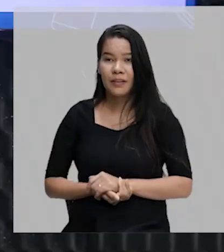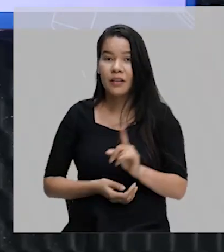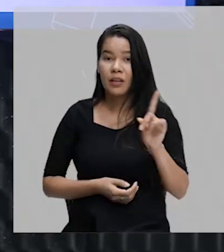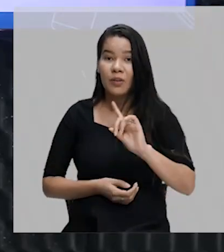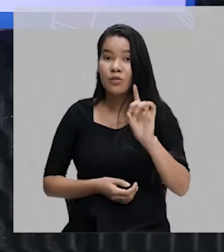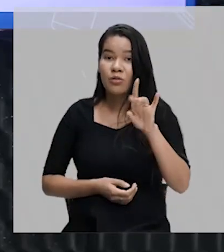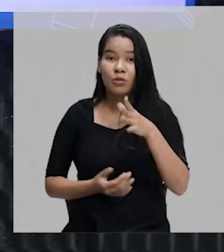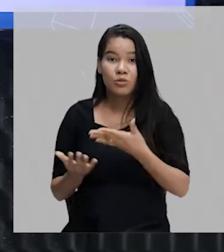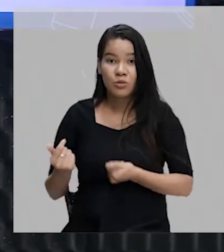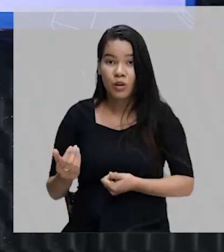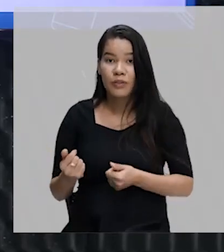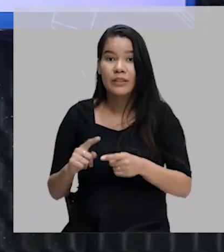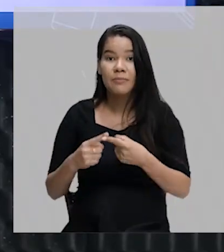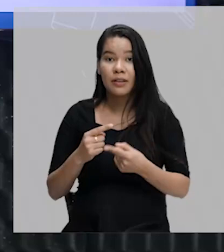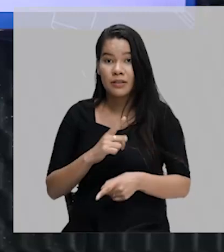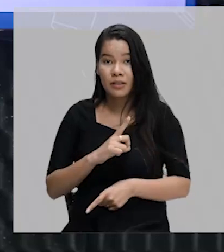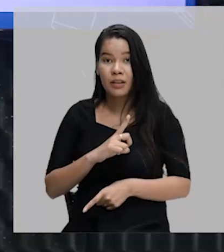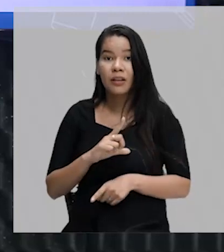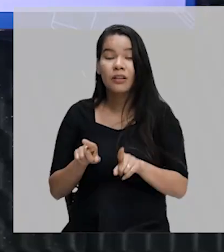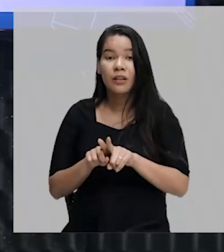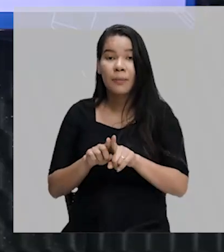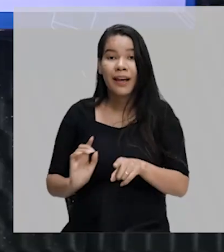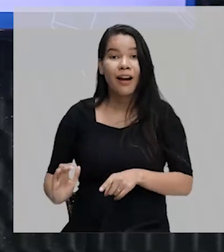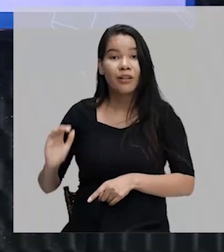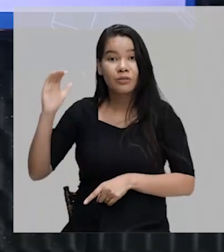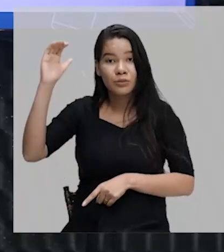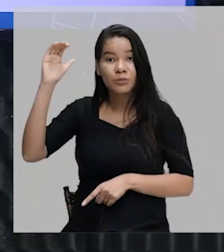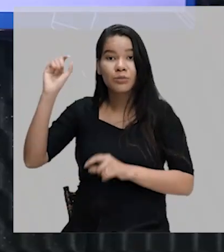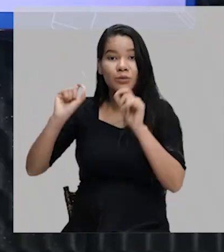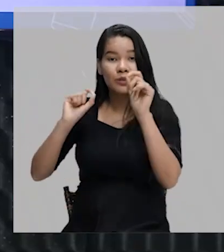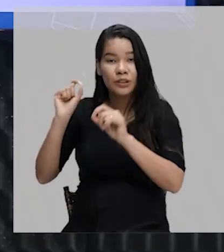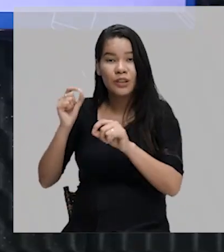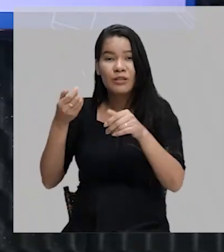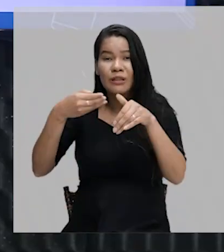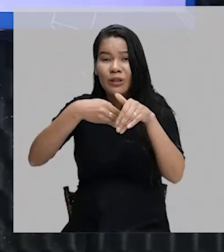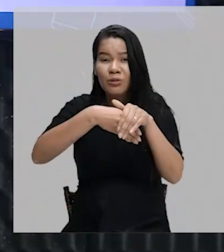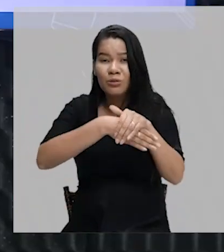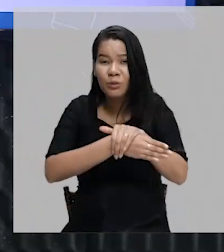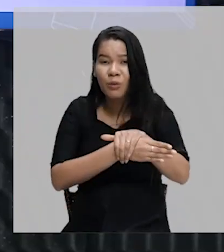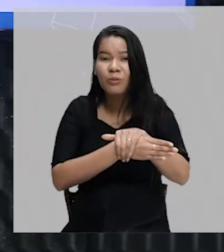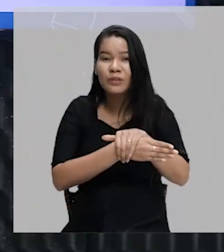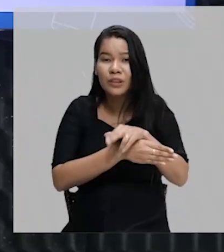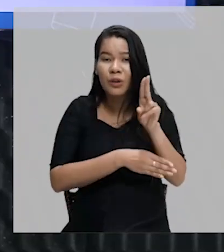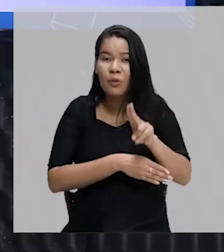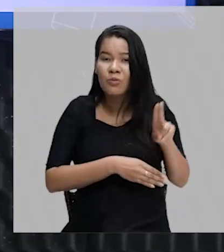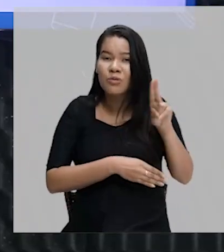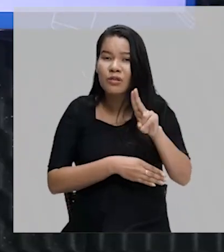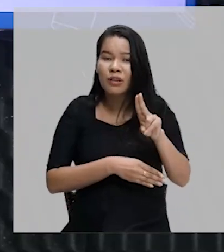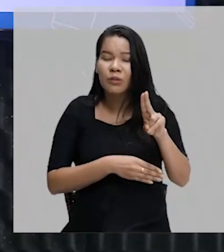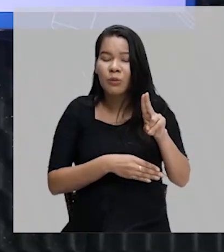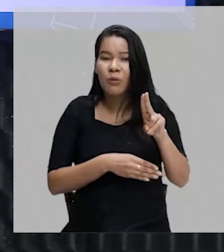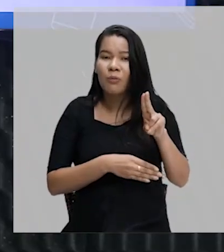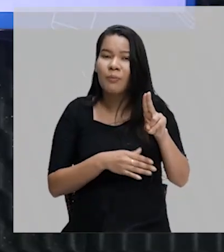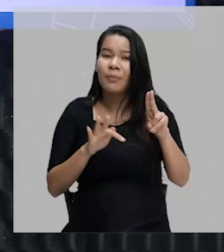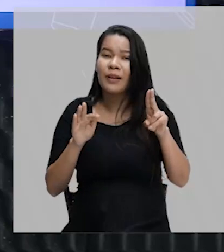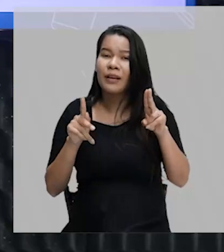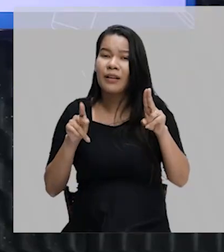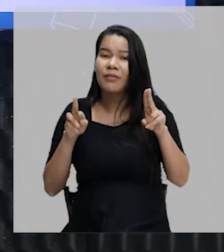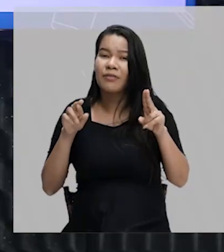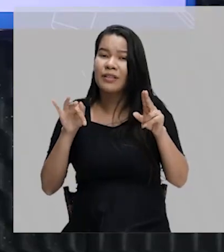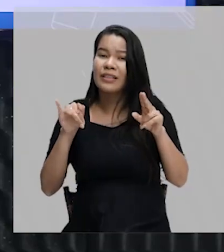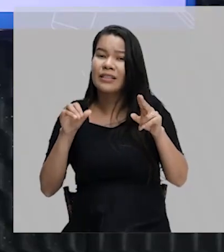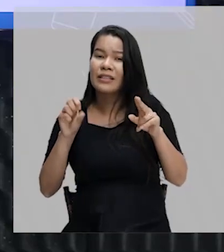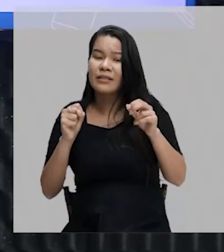só jovens. Tem adultos também que se escondem por trás de perfis falsos, né,